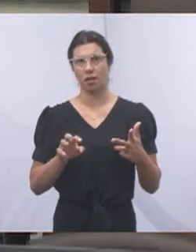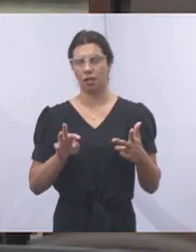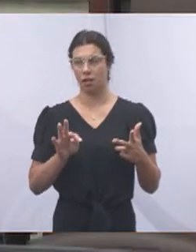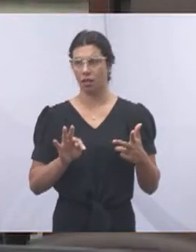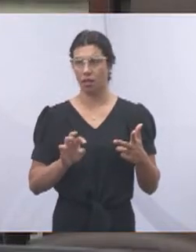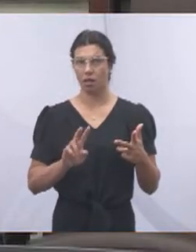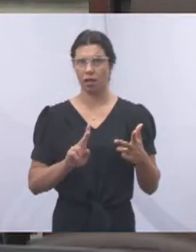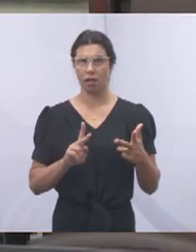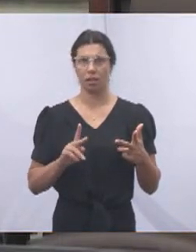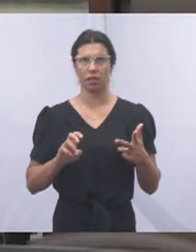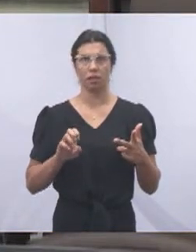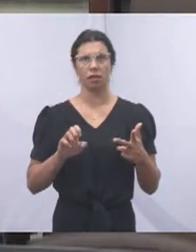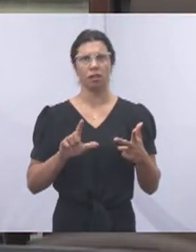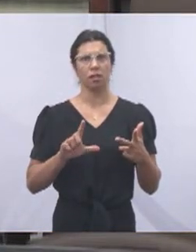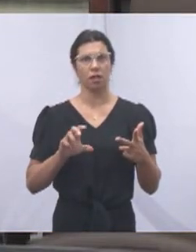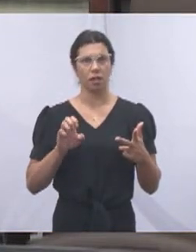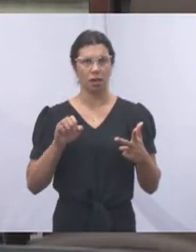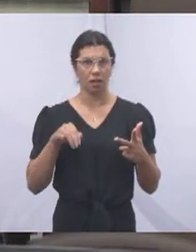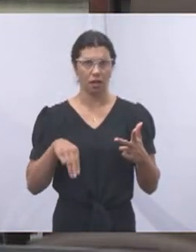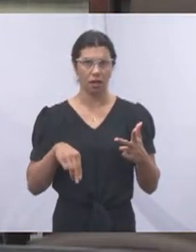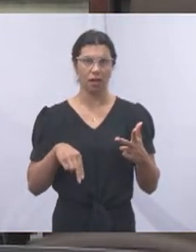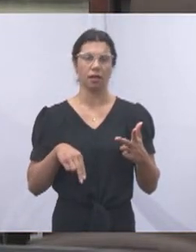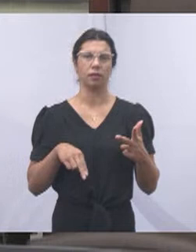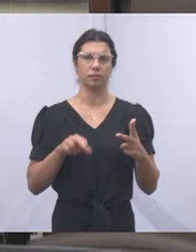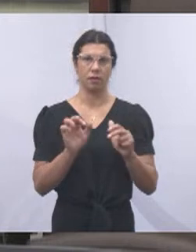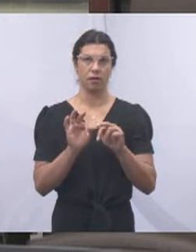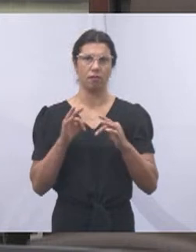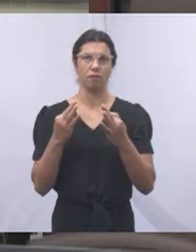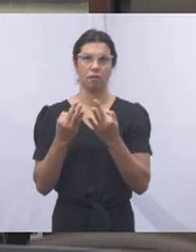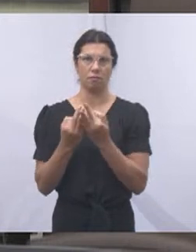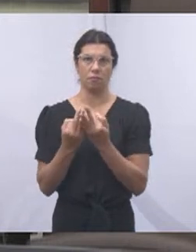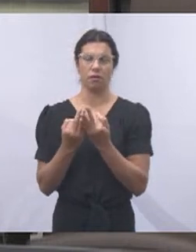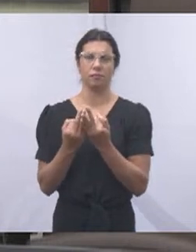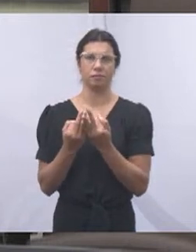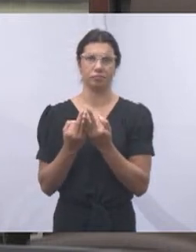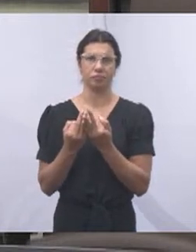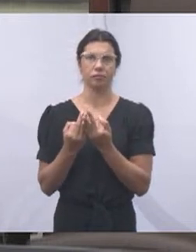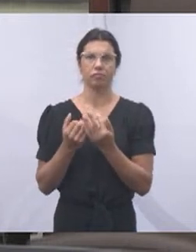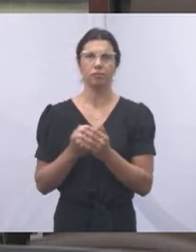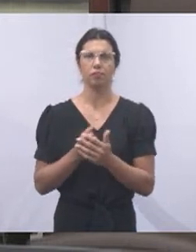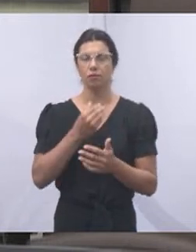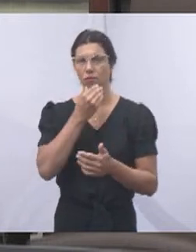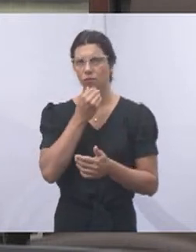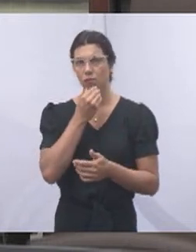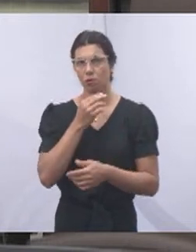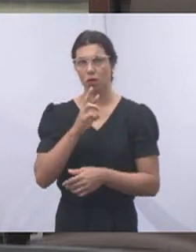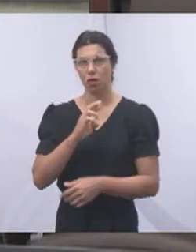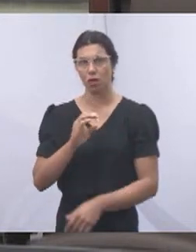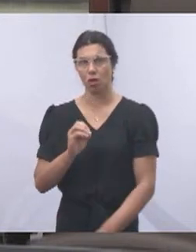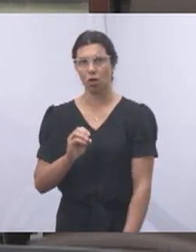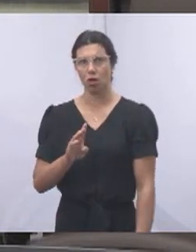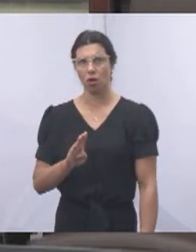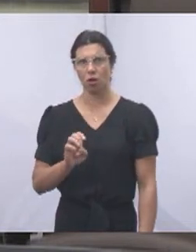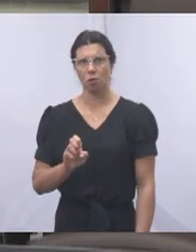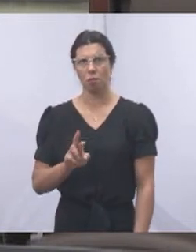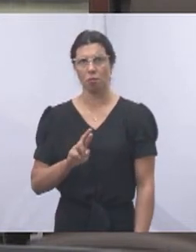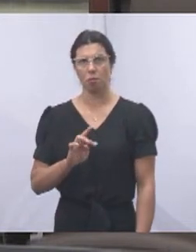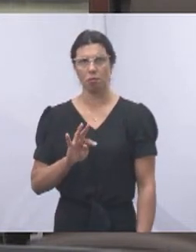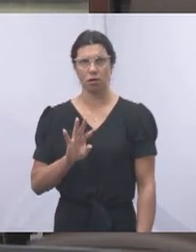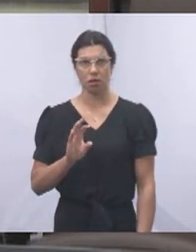que são os familiares do senhor Roberto da Silva Francelino. Cumprimentar todos os